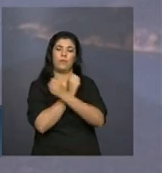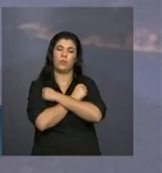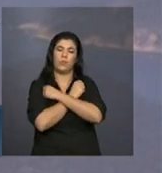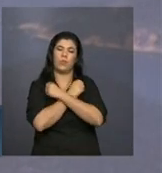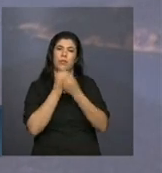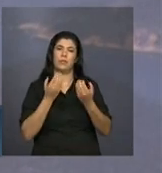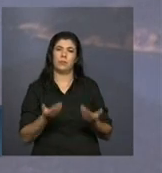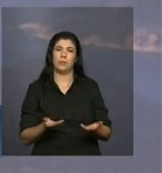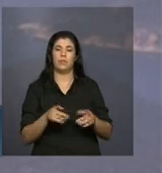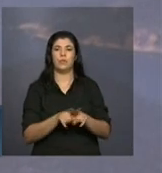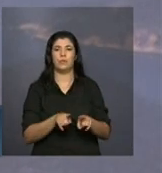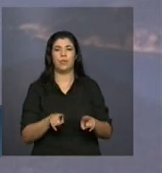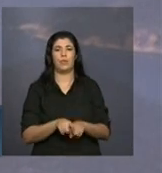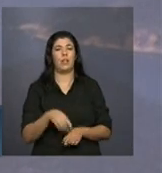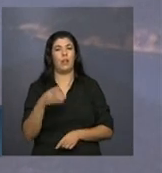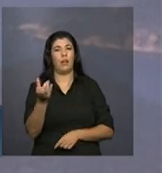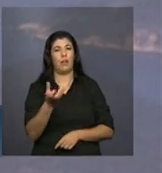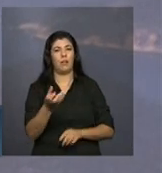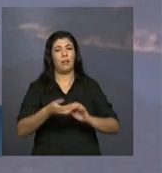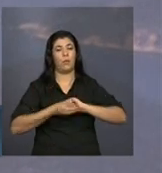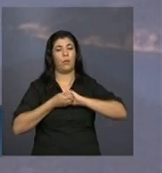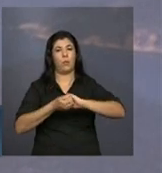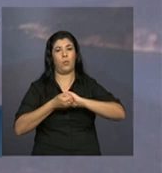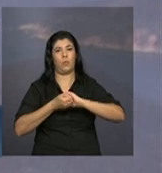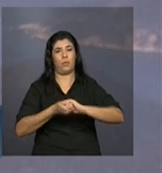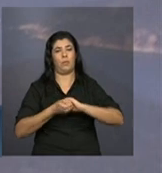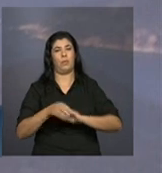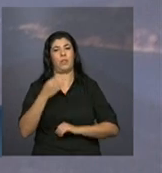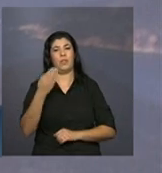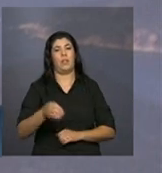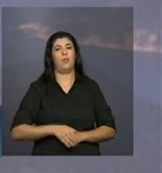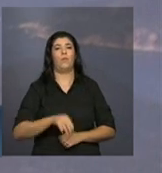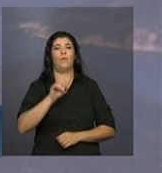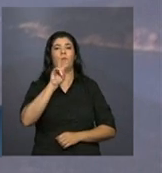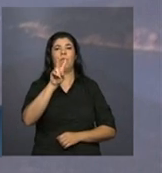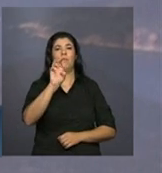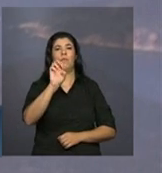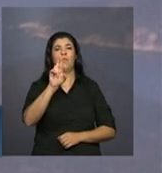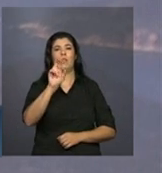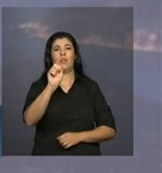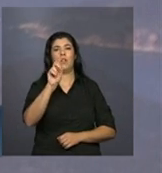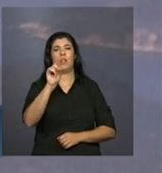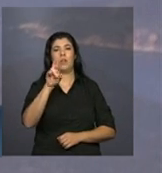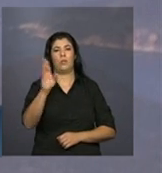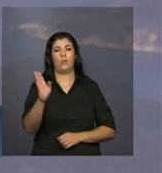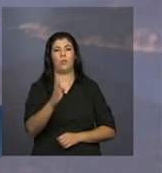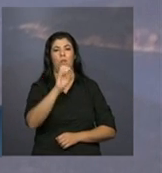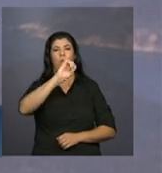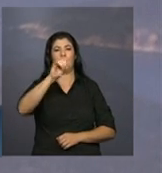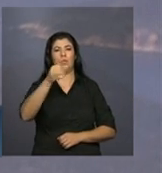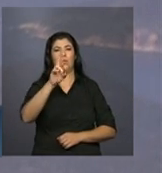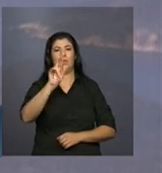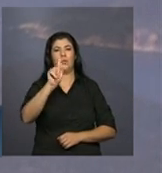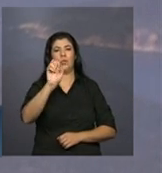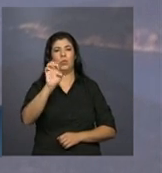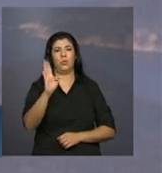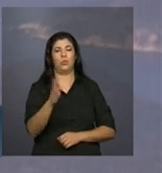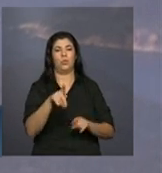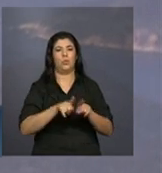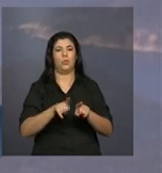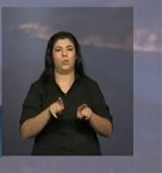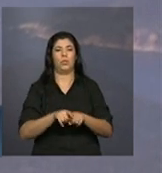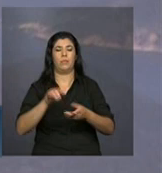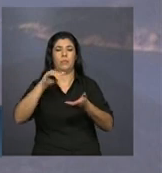Queria cumprimentar o presidente da Câmara Municipal, o vereador Jorge Felipe. Cumprimentar o